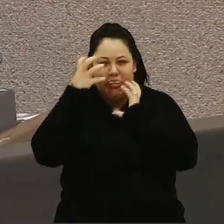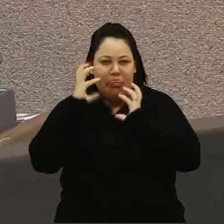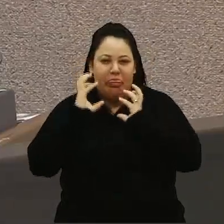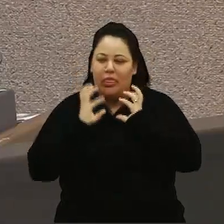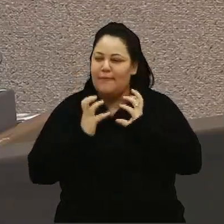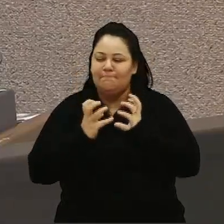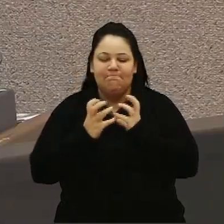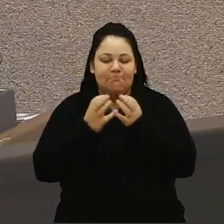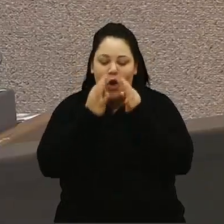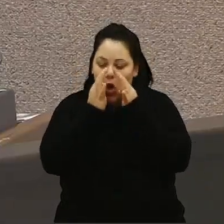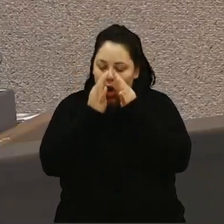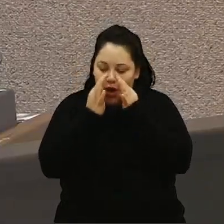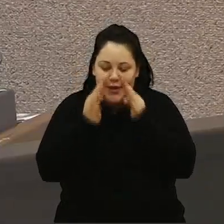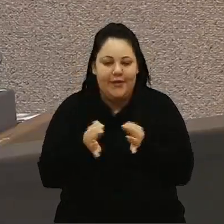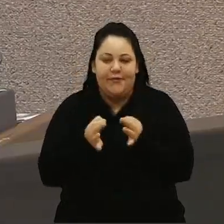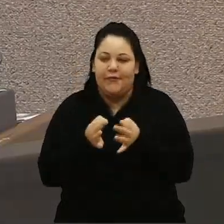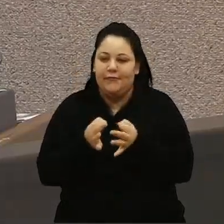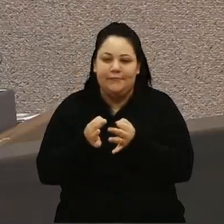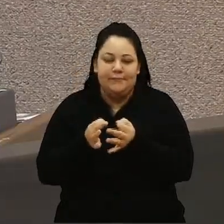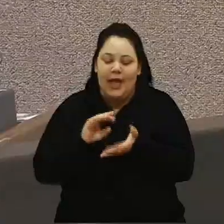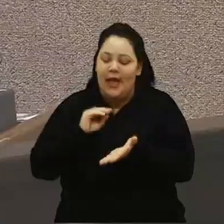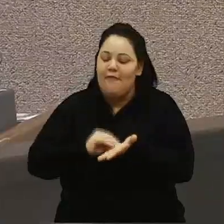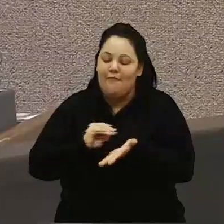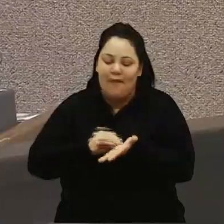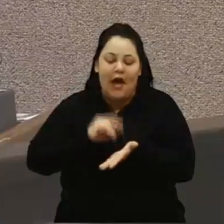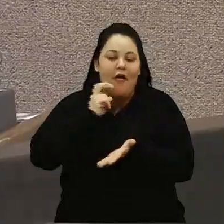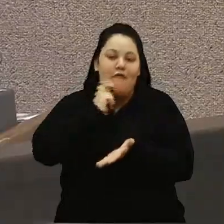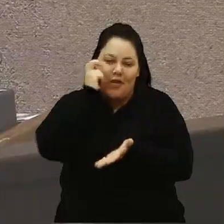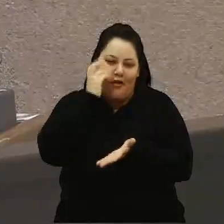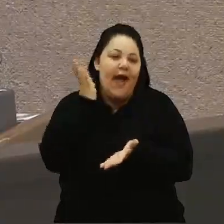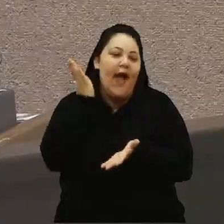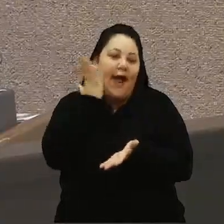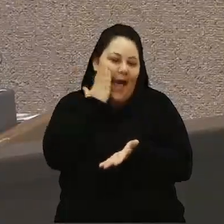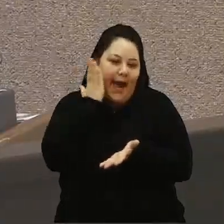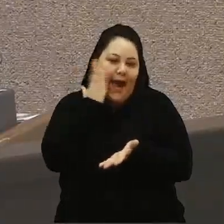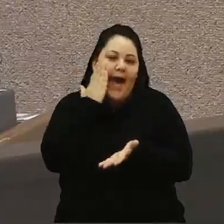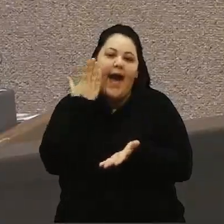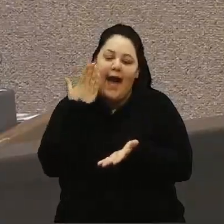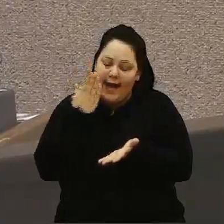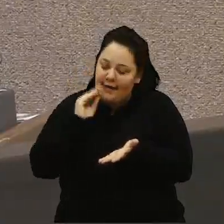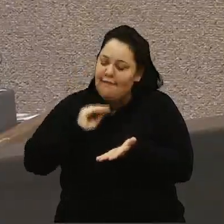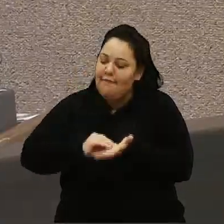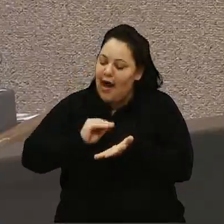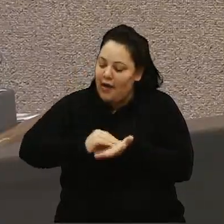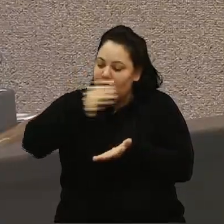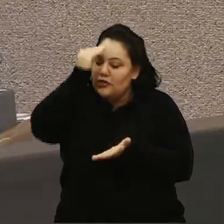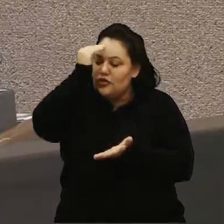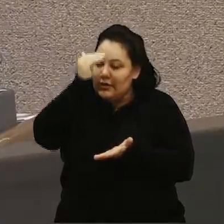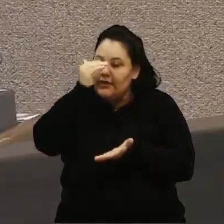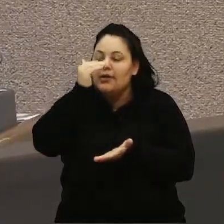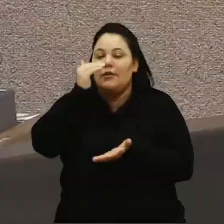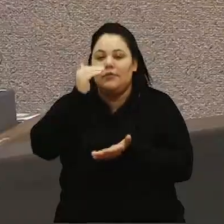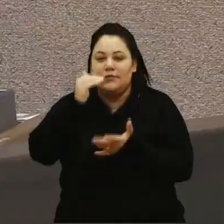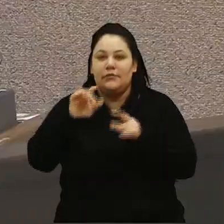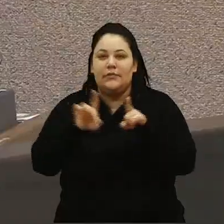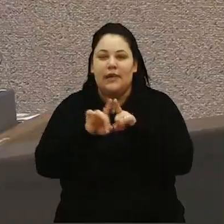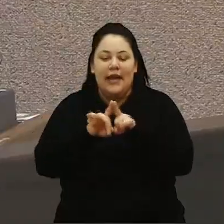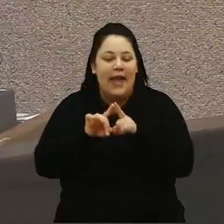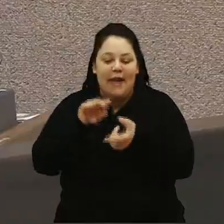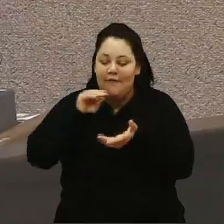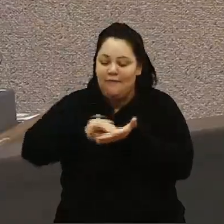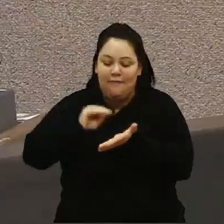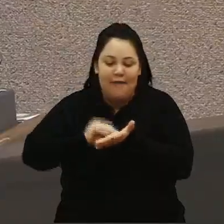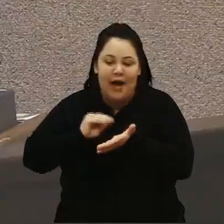falar. Isso é falta de vergonha na cara, é falta de respeito, é falta